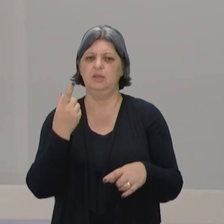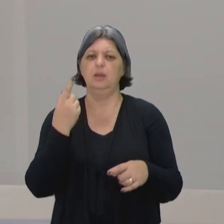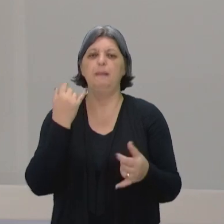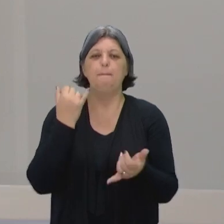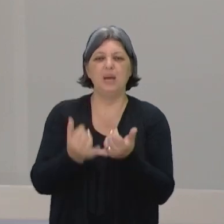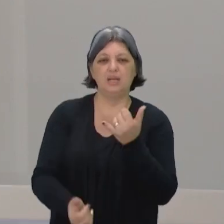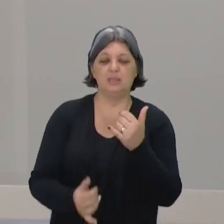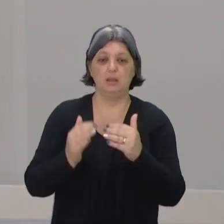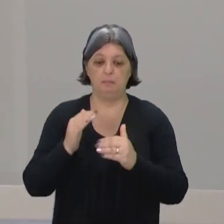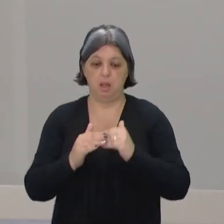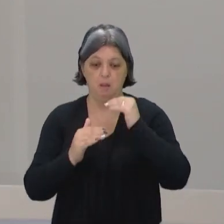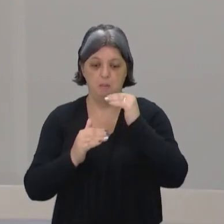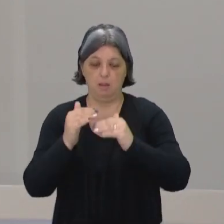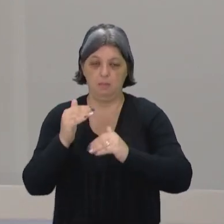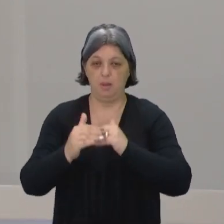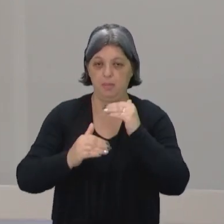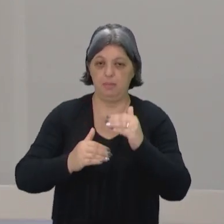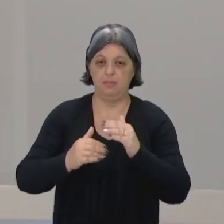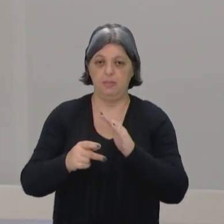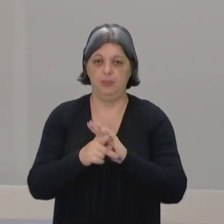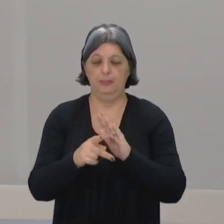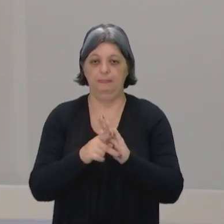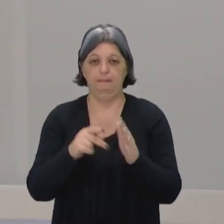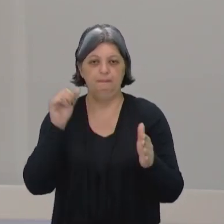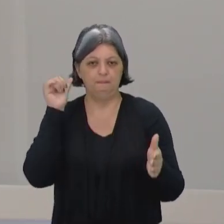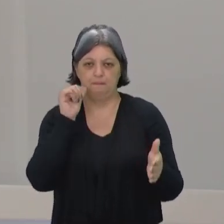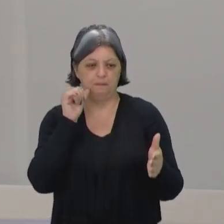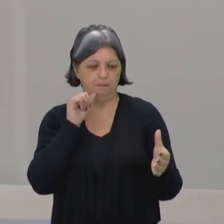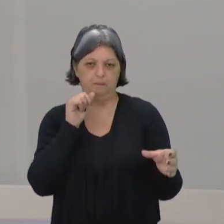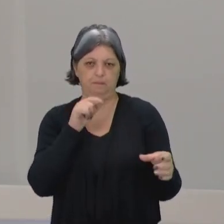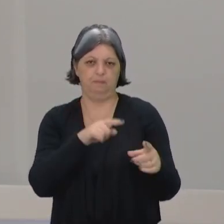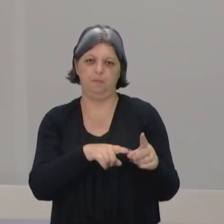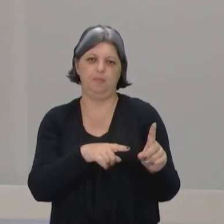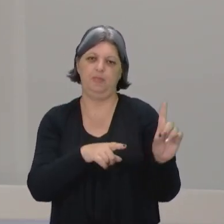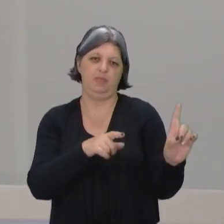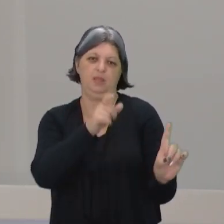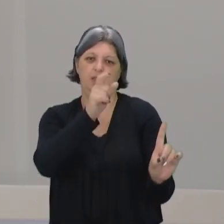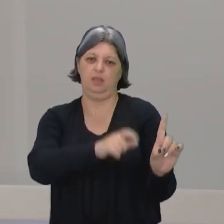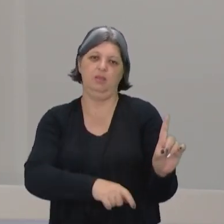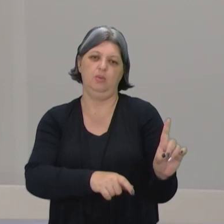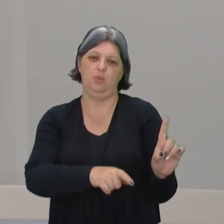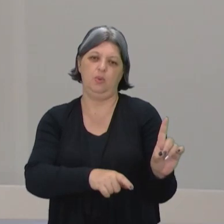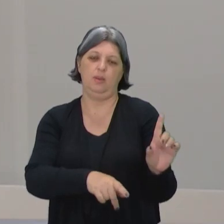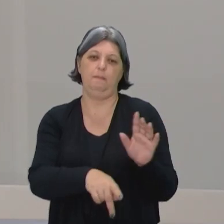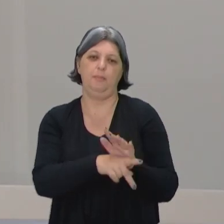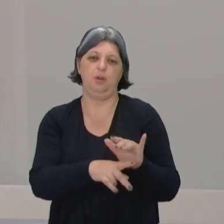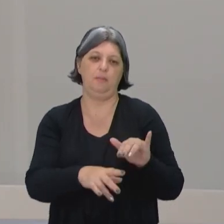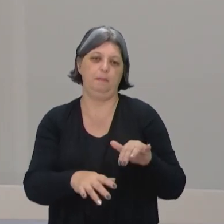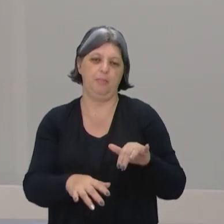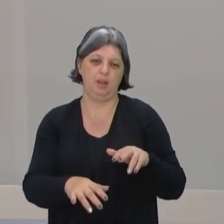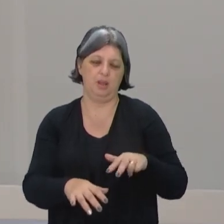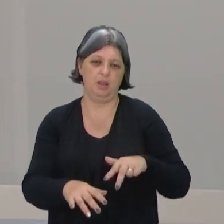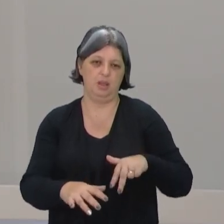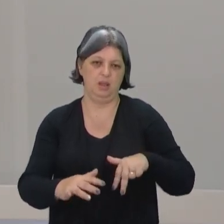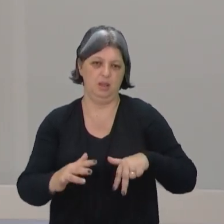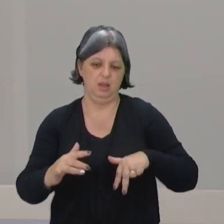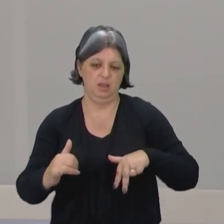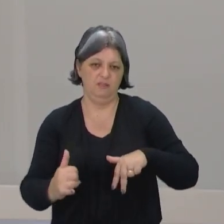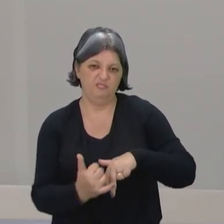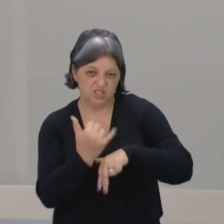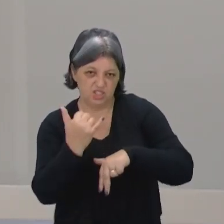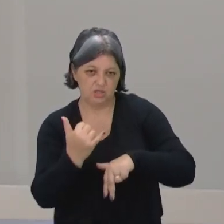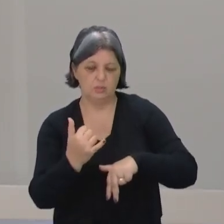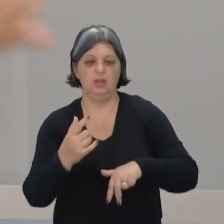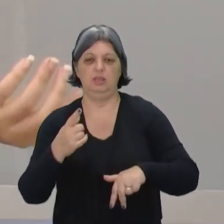construída e, nesse fato aí que envolve essa mulher, ela não é tida como vítima. Né? Tem chacotas